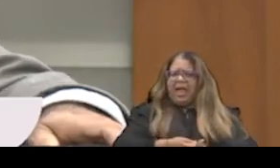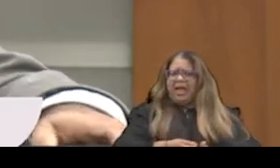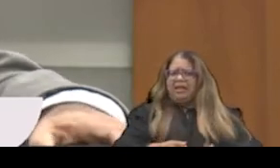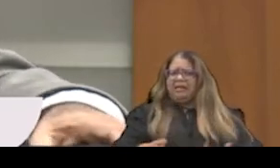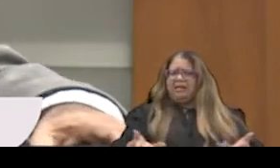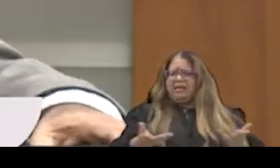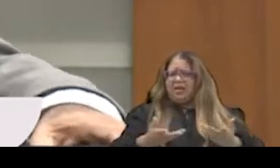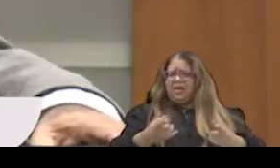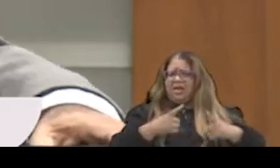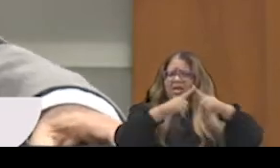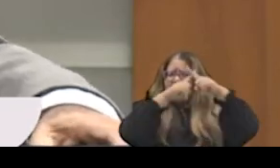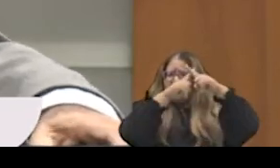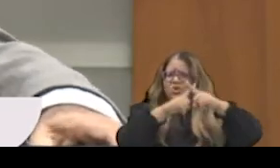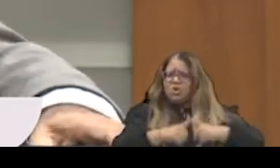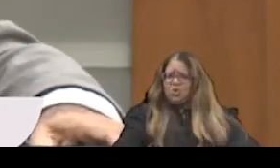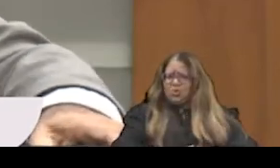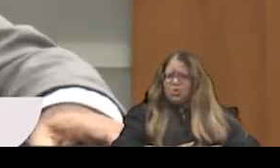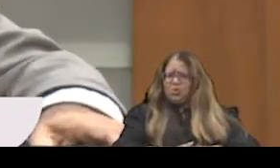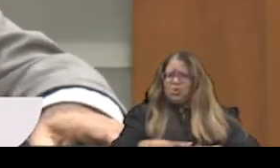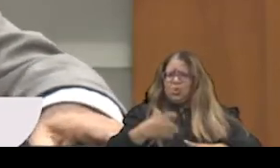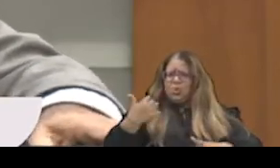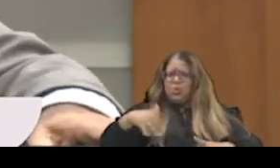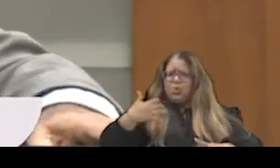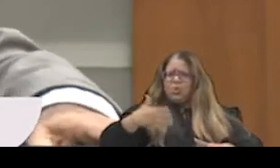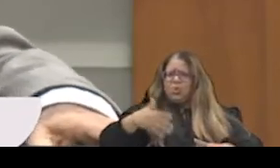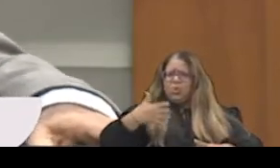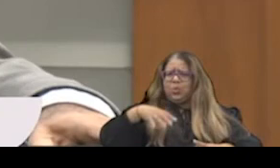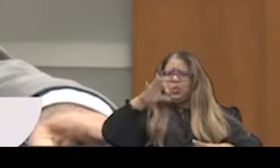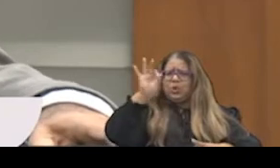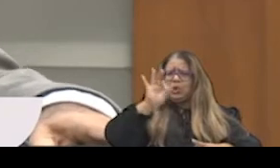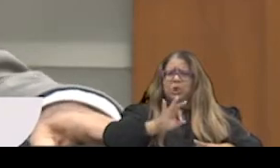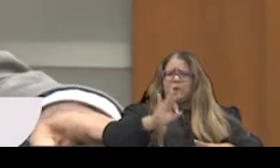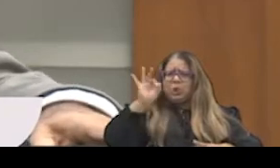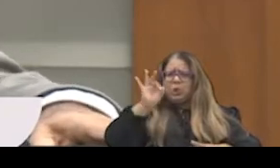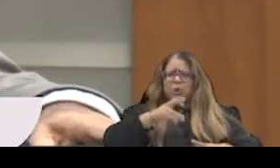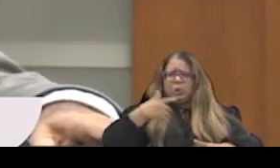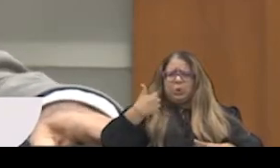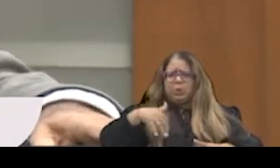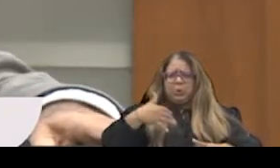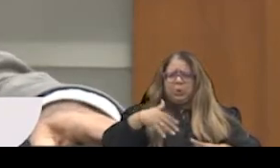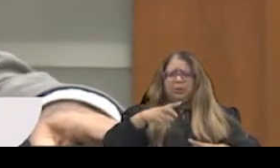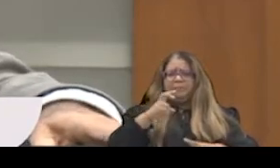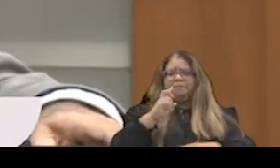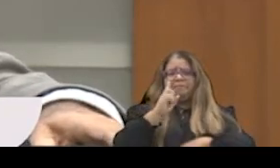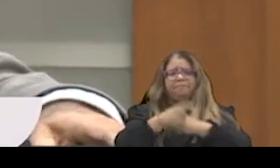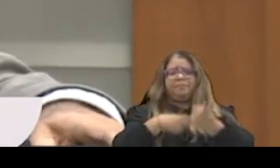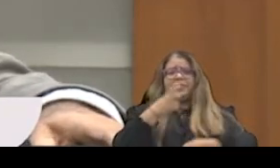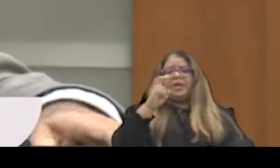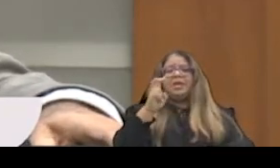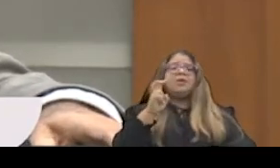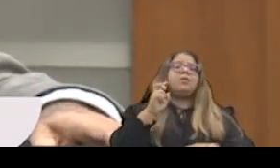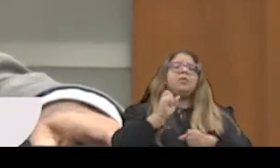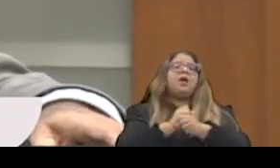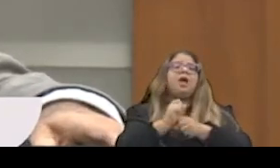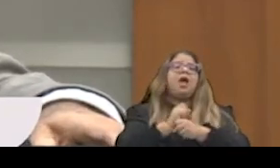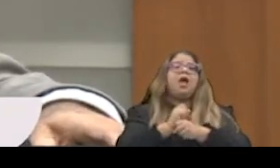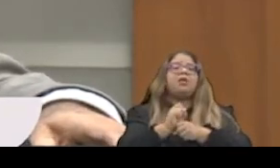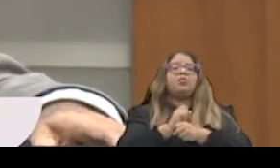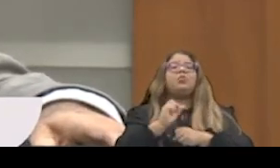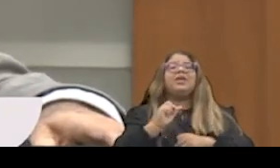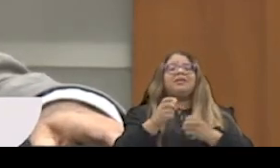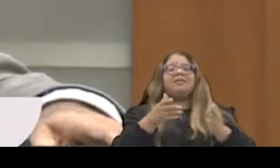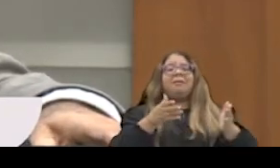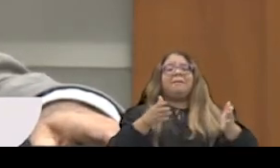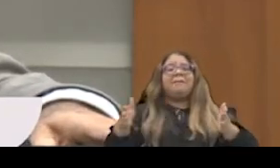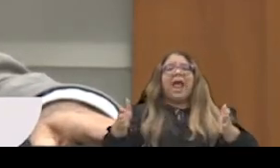os juros e ele terá depois esses cinco anos 25 anos de prazo